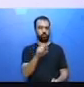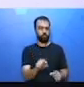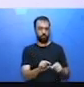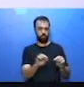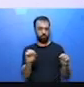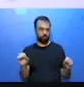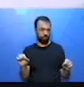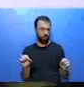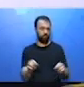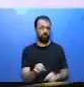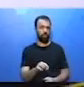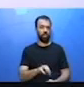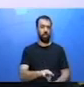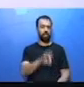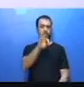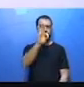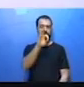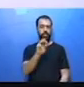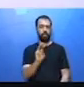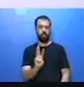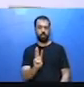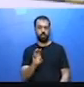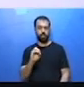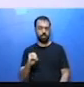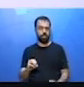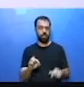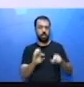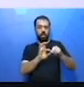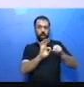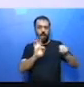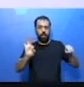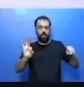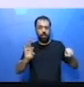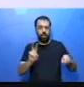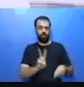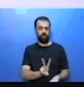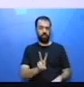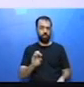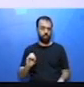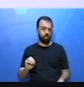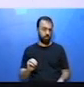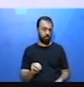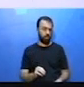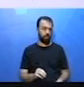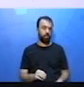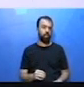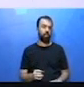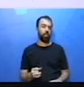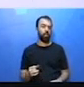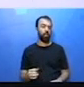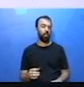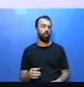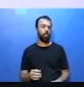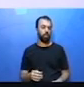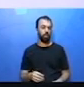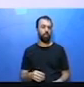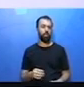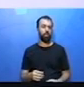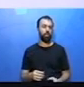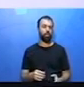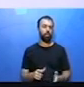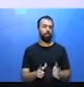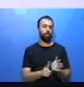30 centímetros, diagonal menor 20. Quantos centímetros quadrados de papel de seda Pedro gastou